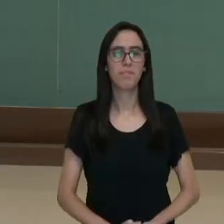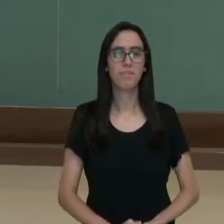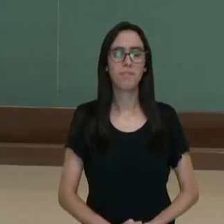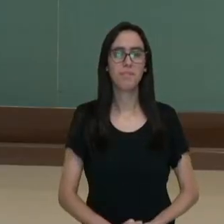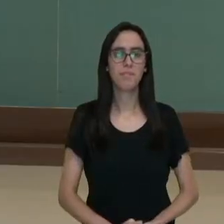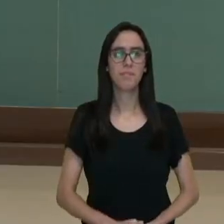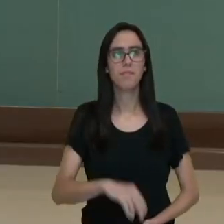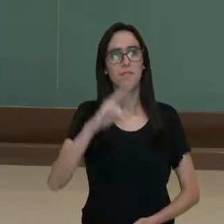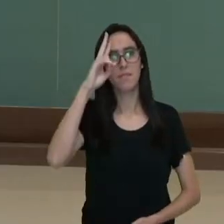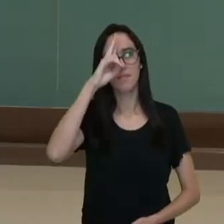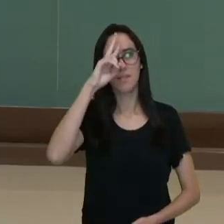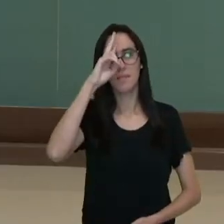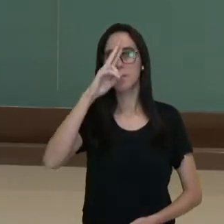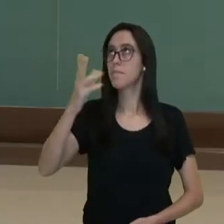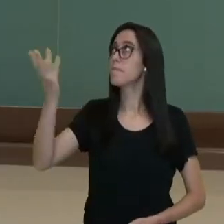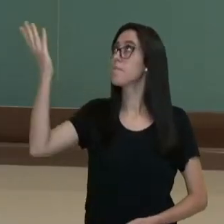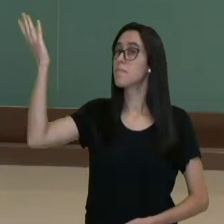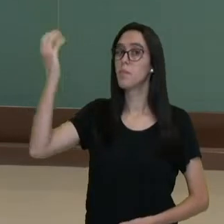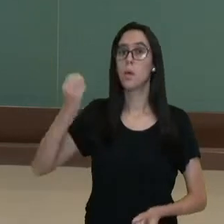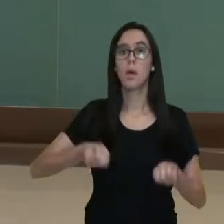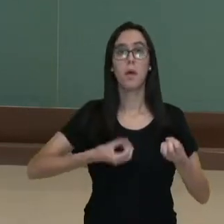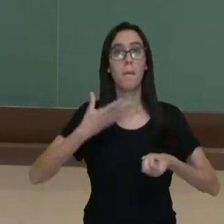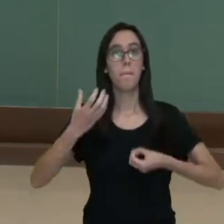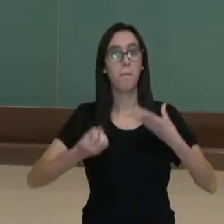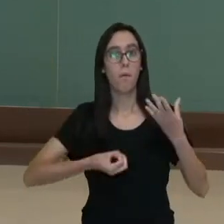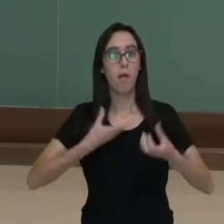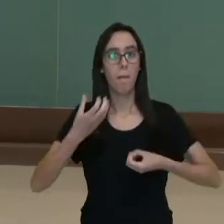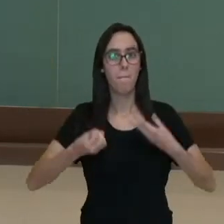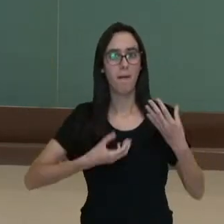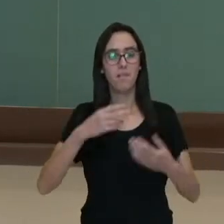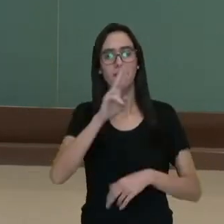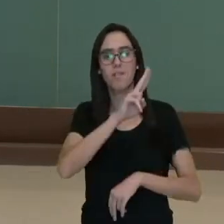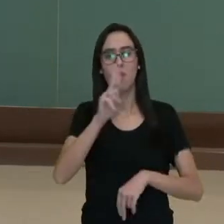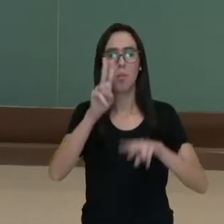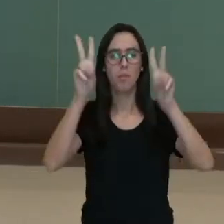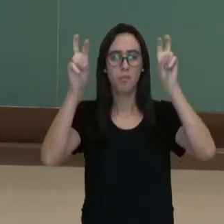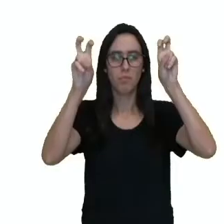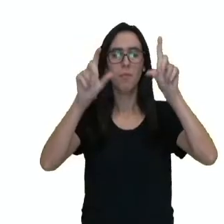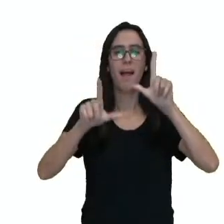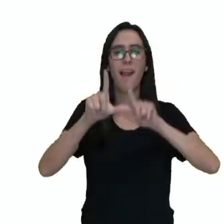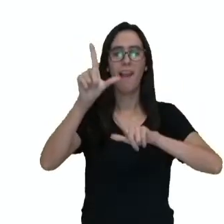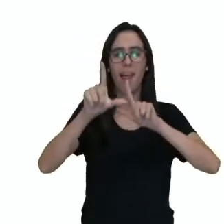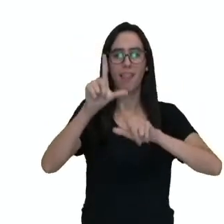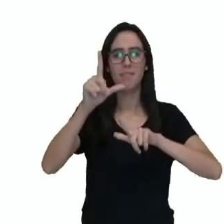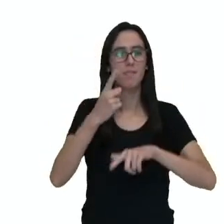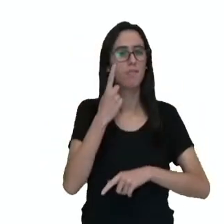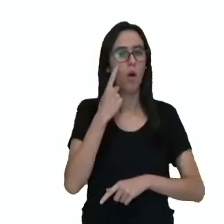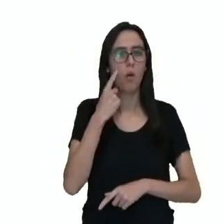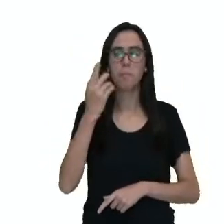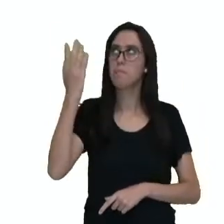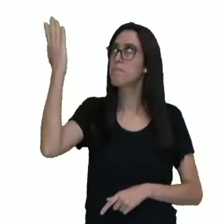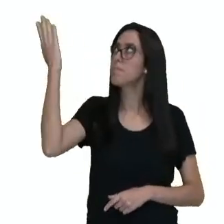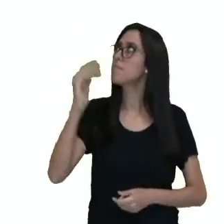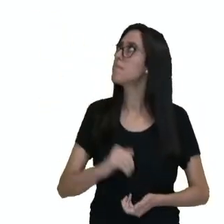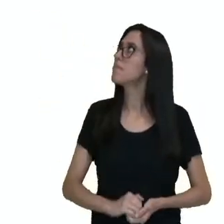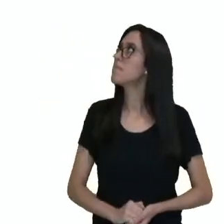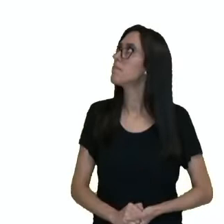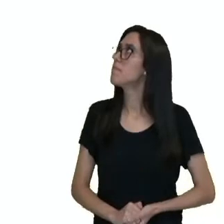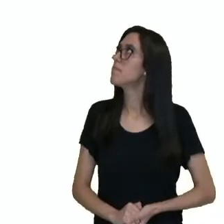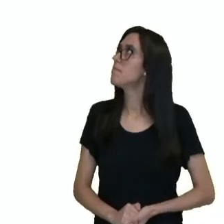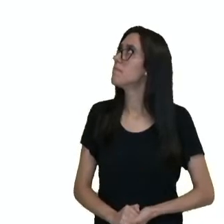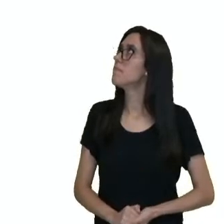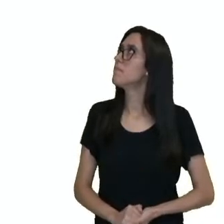Lendo aqui o poema Letras, de Charuruano. Prestem atenção. A de amapola, B de